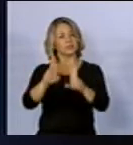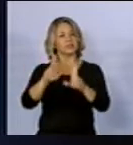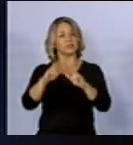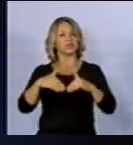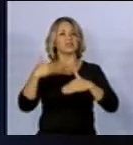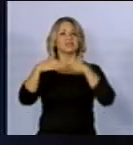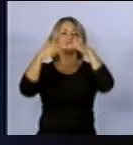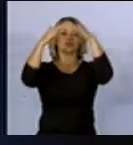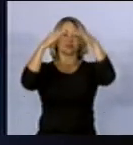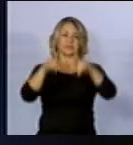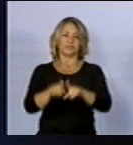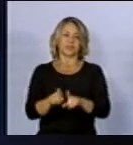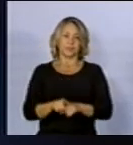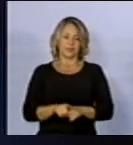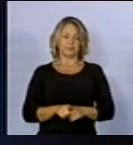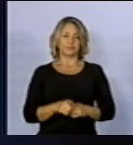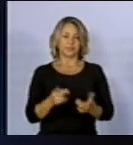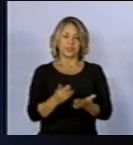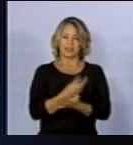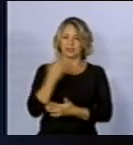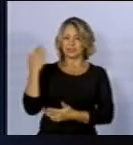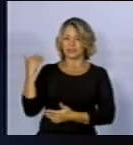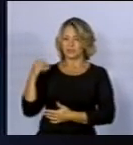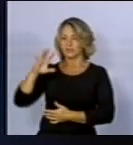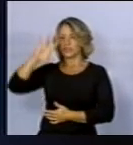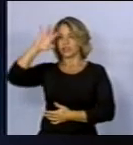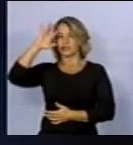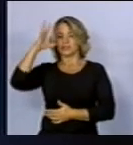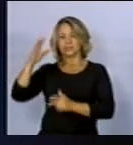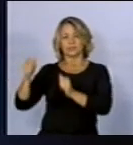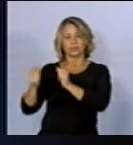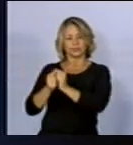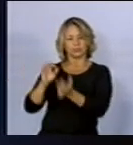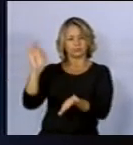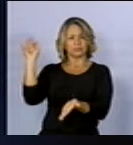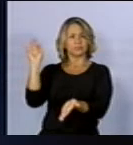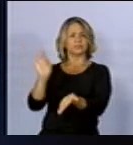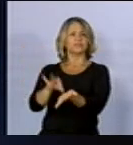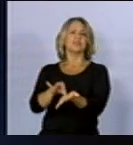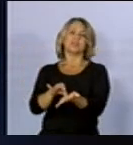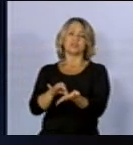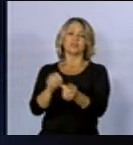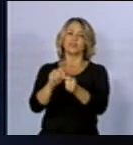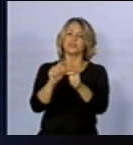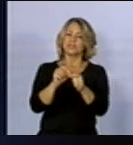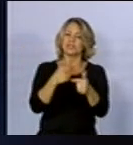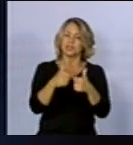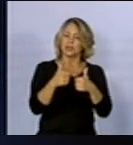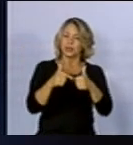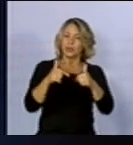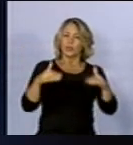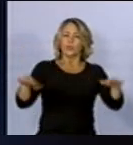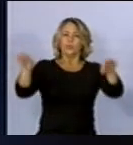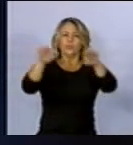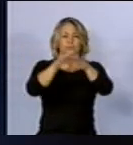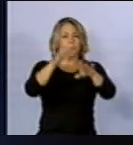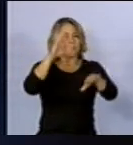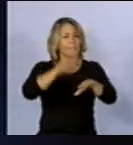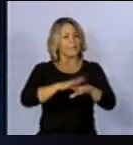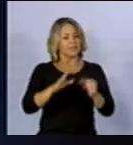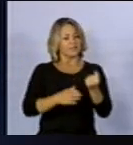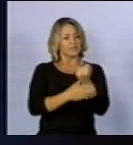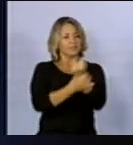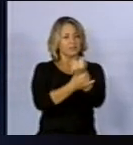o acordon recorrido foi uma decisão acertada na opinião do idec em aplicar O Pagão mais seguro para a